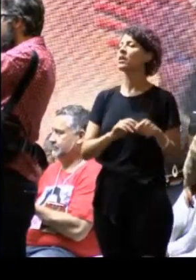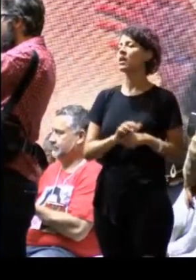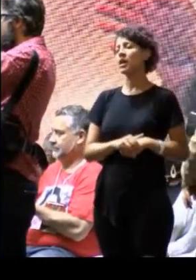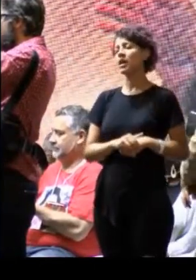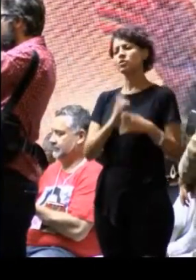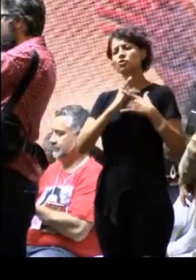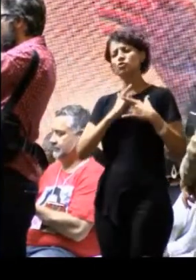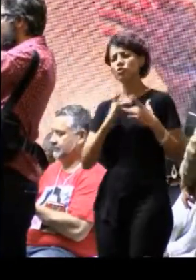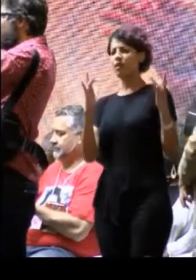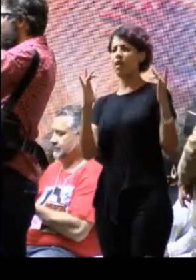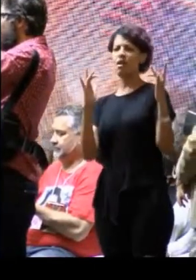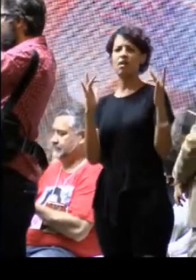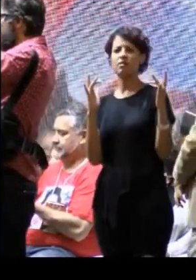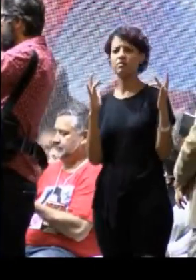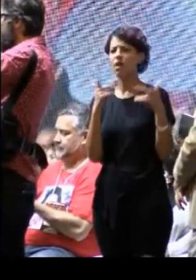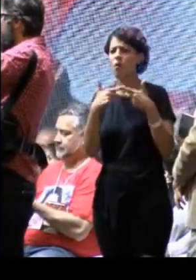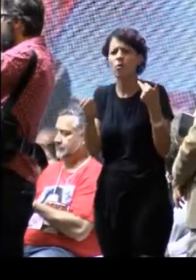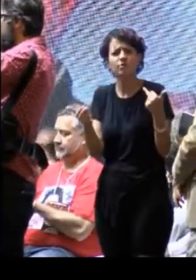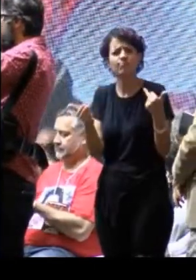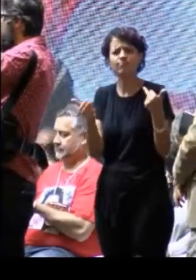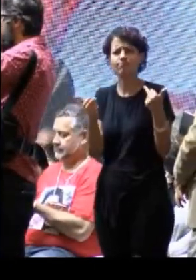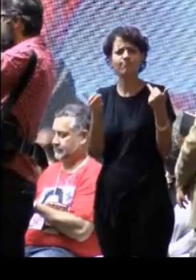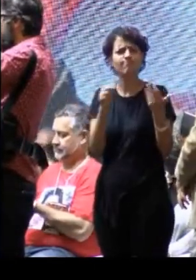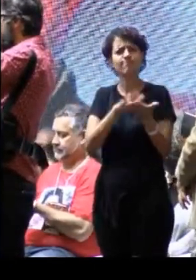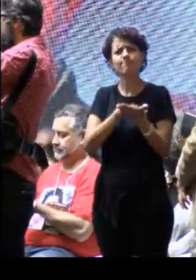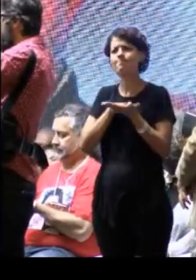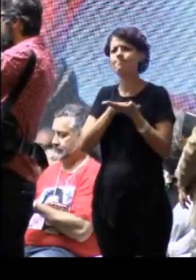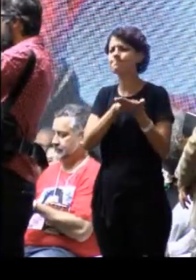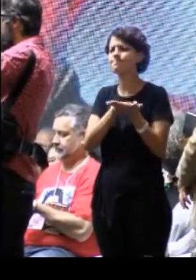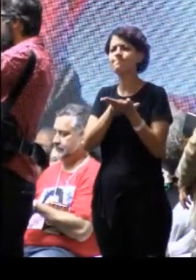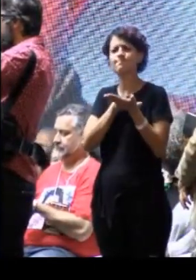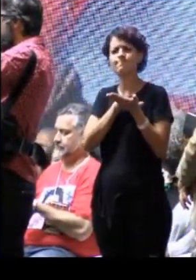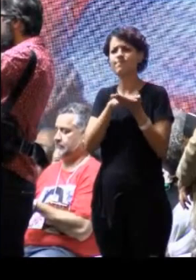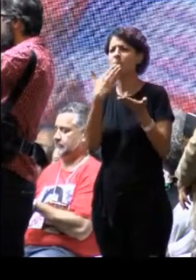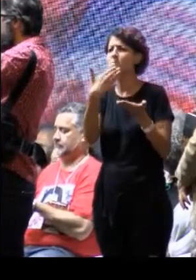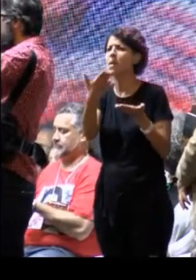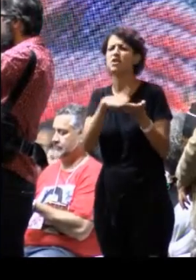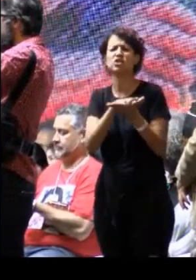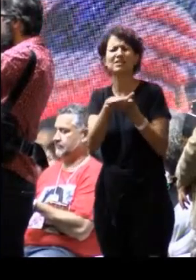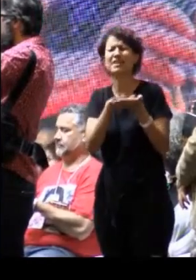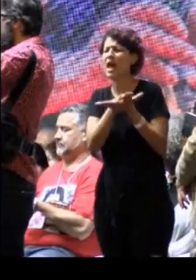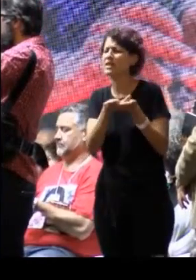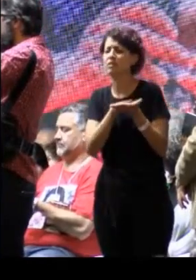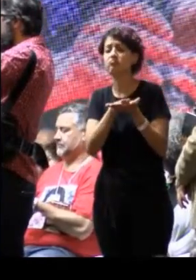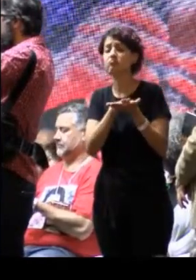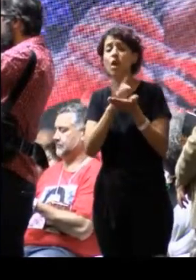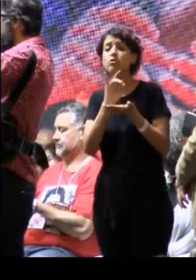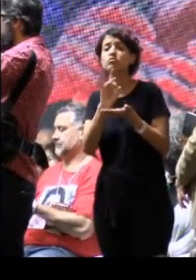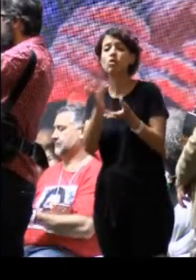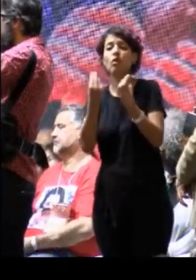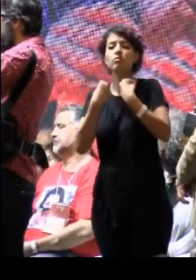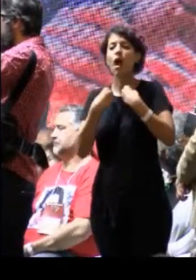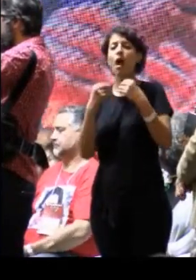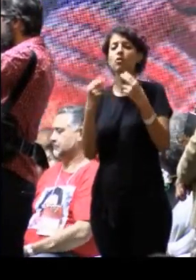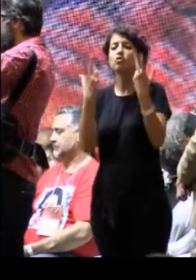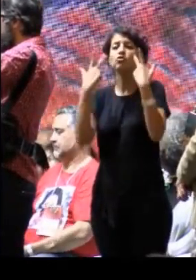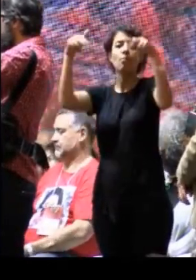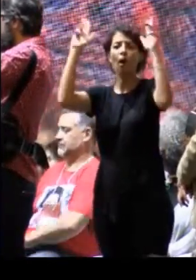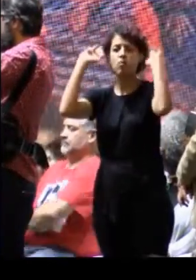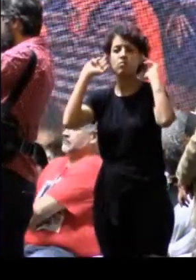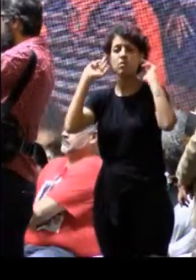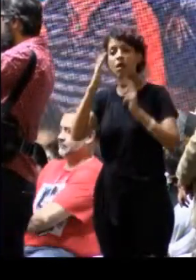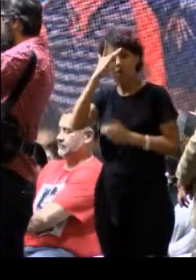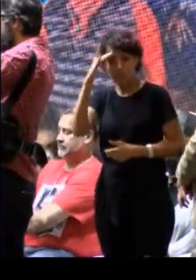Solidariedade não é uma coisa que a gente cobra, é uma coisa que a gente pede. Ela acontece na medida em que as pessoas